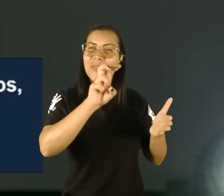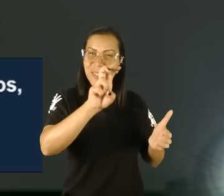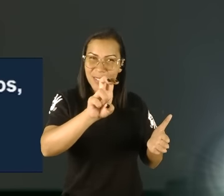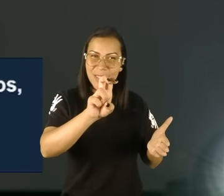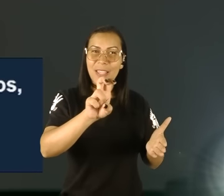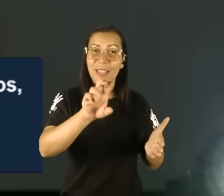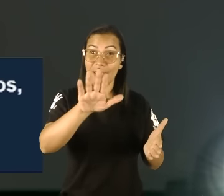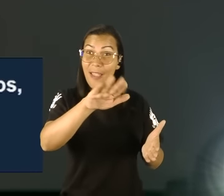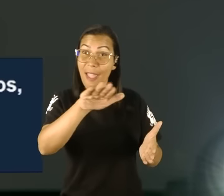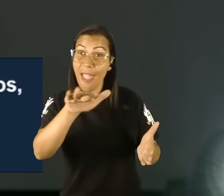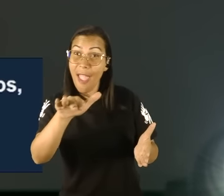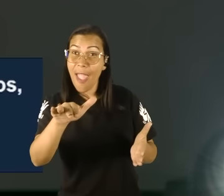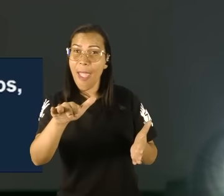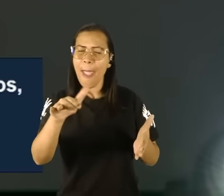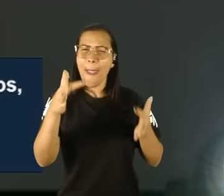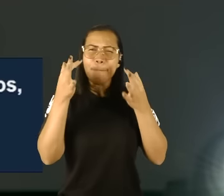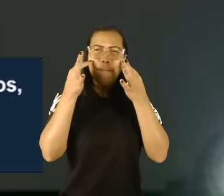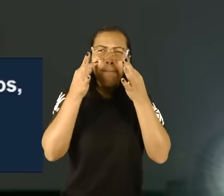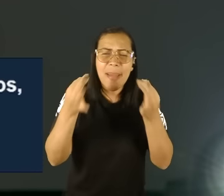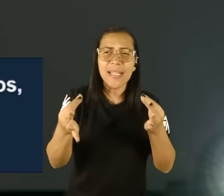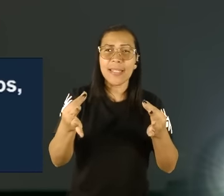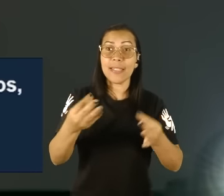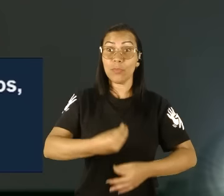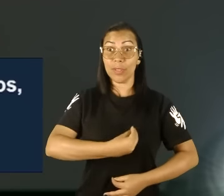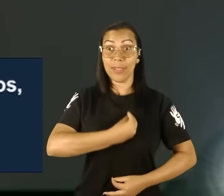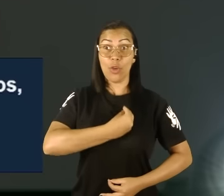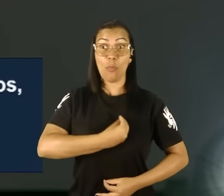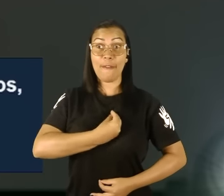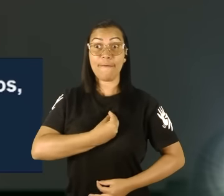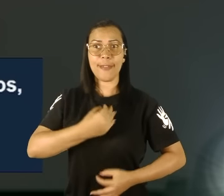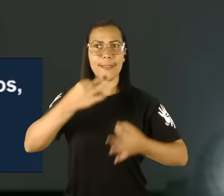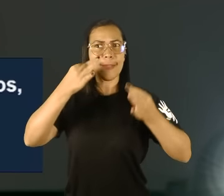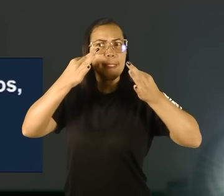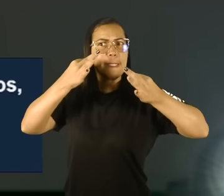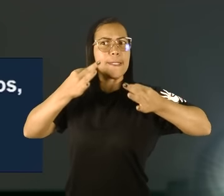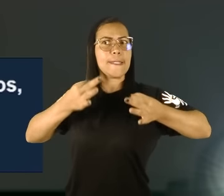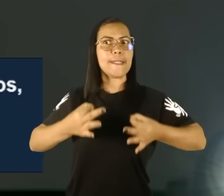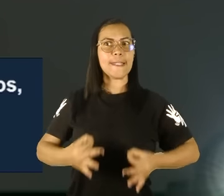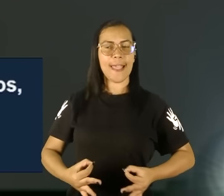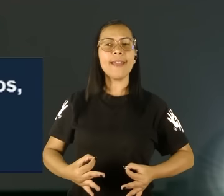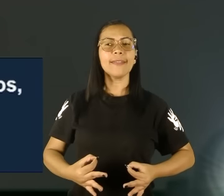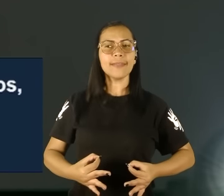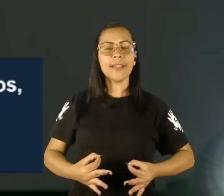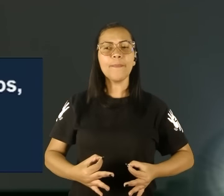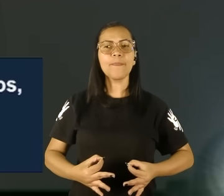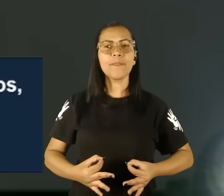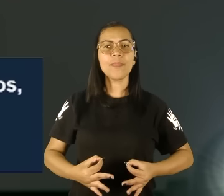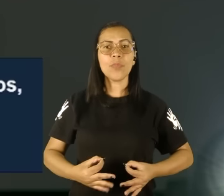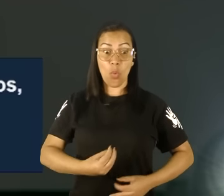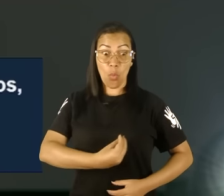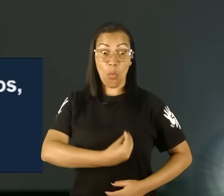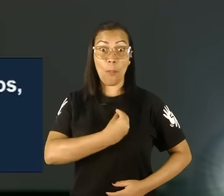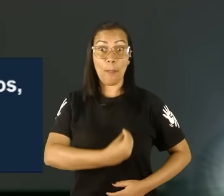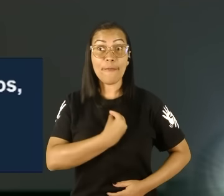que não seja como insensatos, mas como sábios. quando Deus mostra para